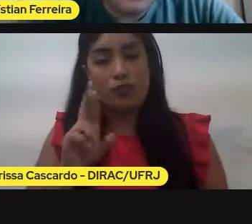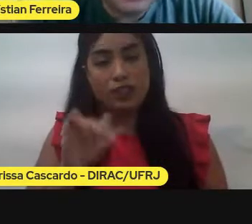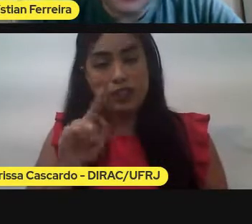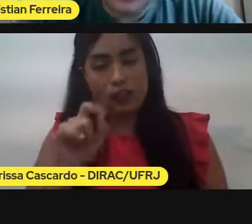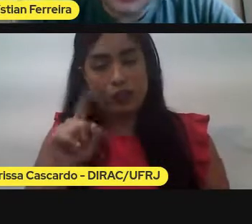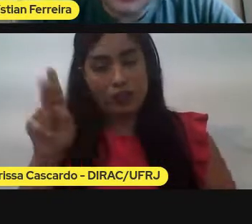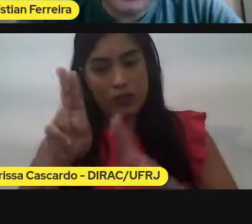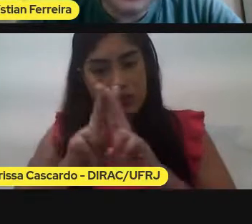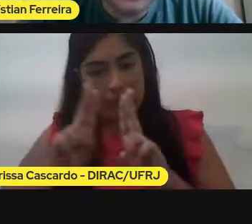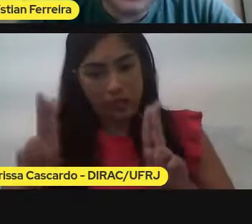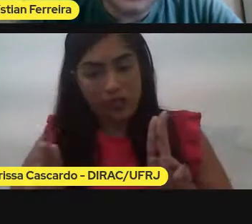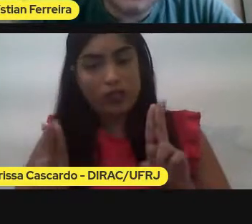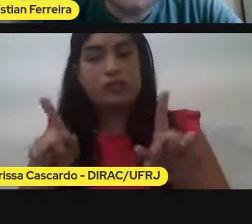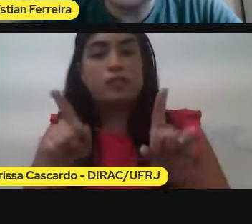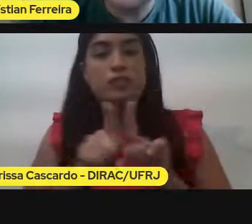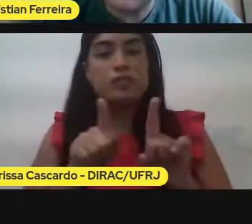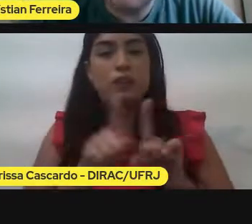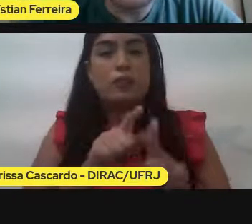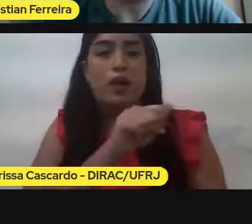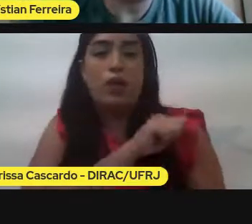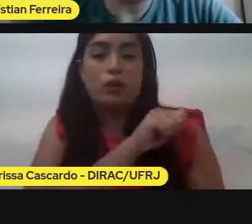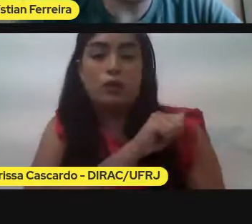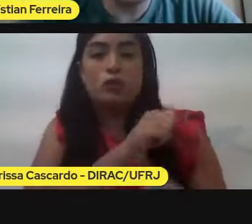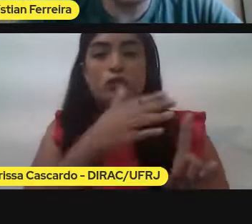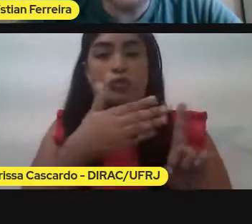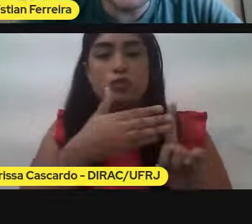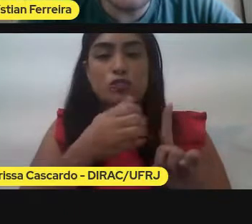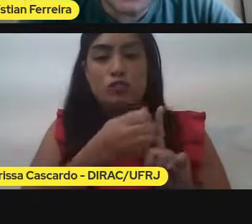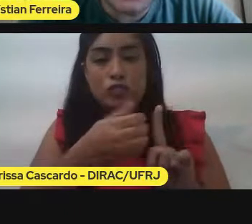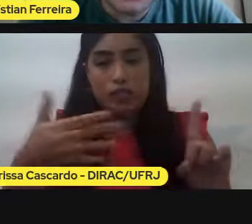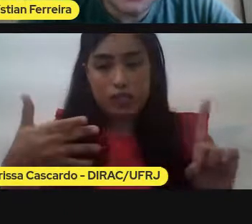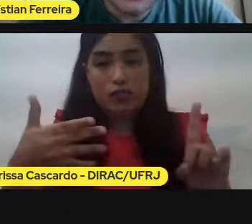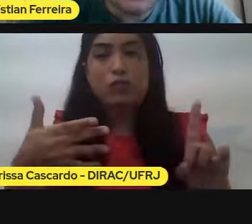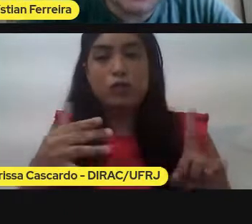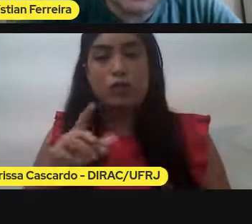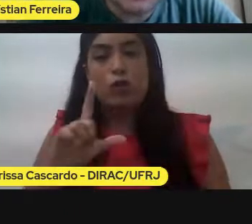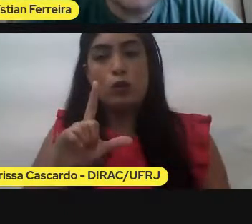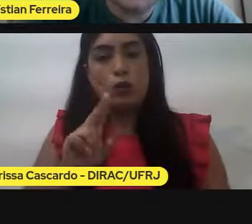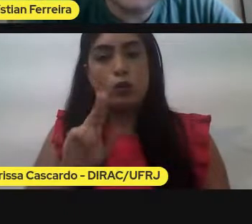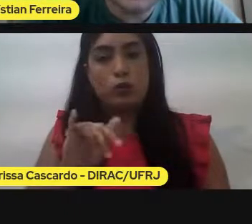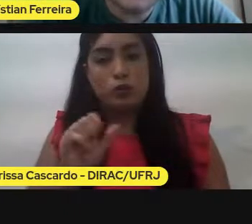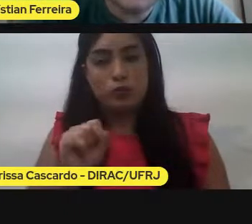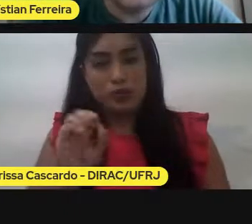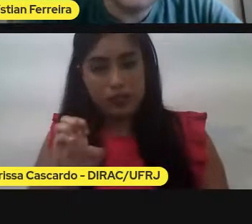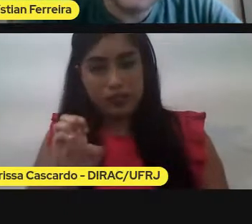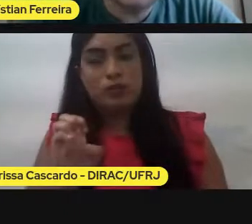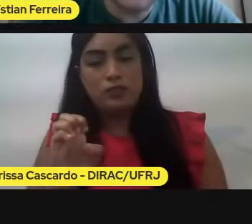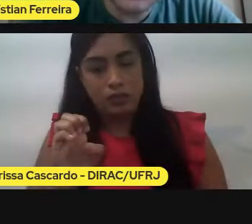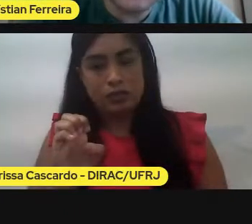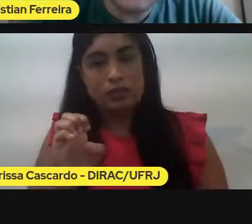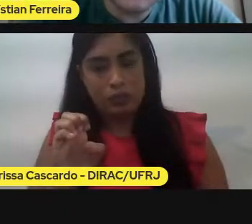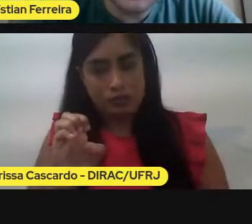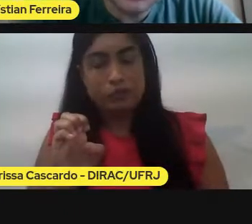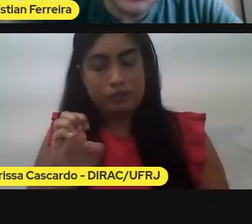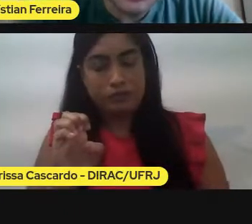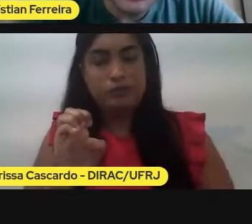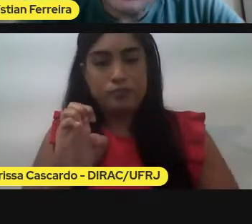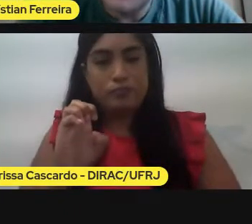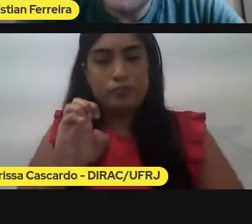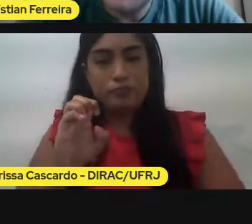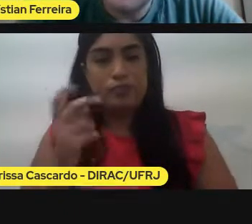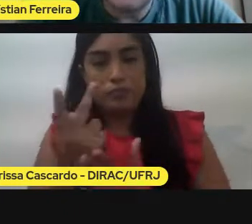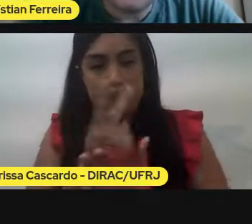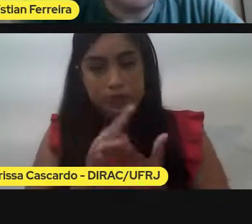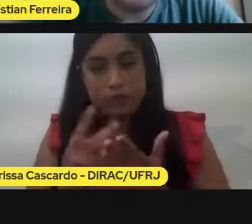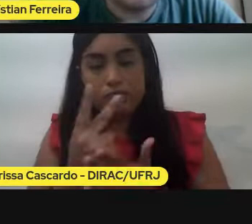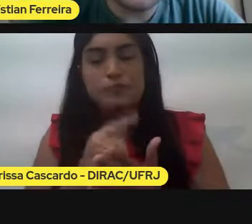Dideco, que é aluna de pintura, Luíse Massa, que é aluna de português e letras português e inglês,